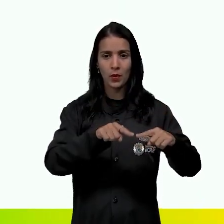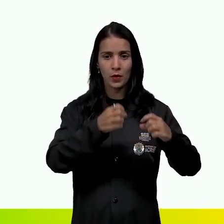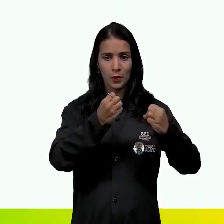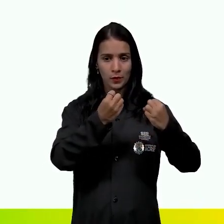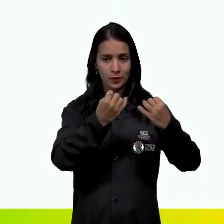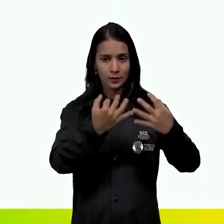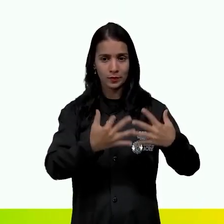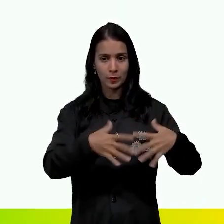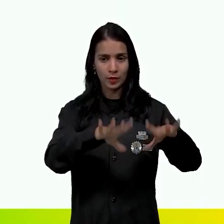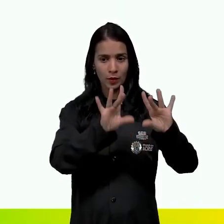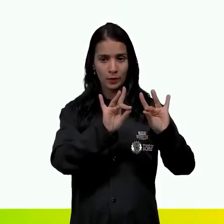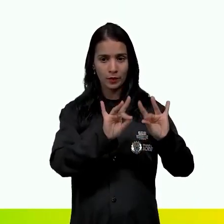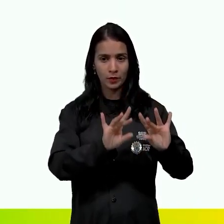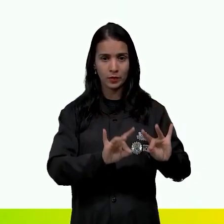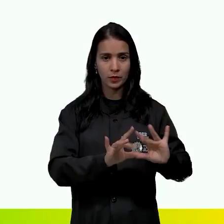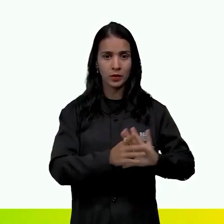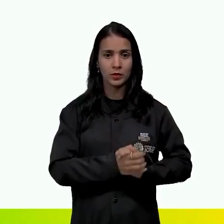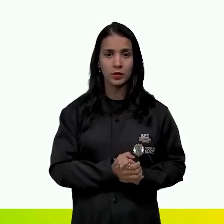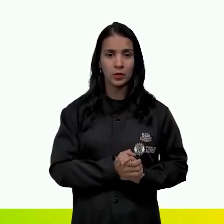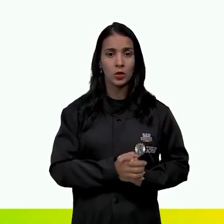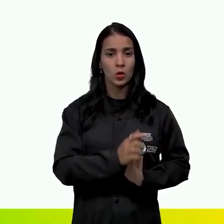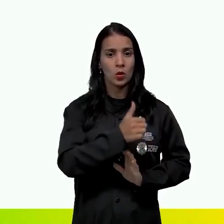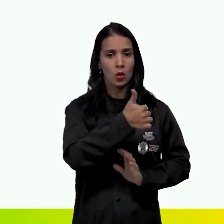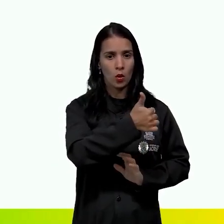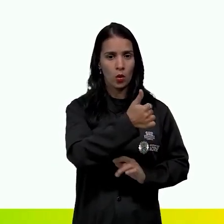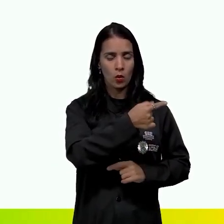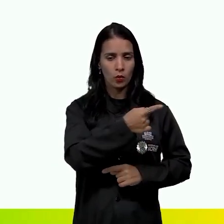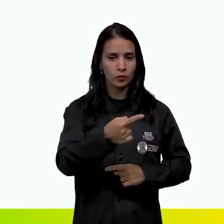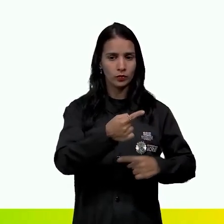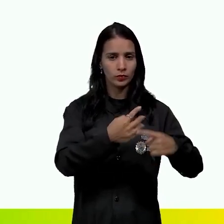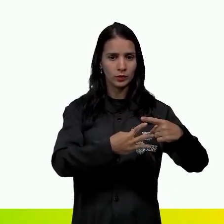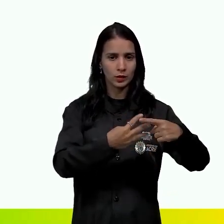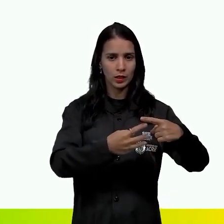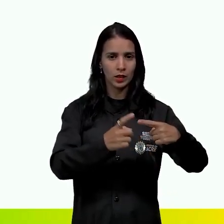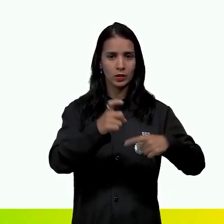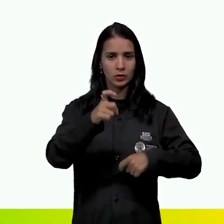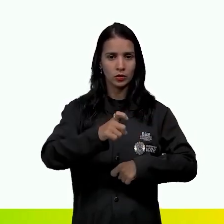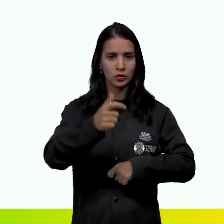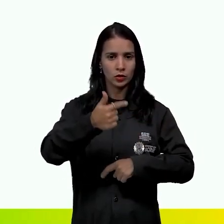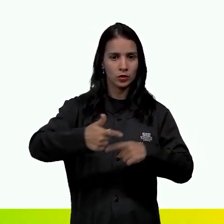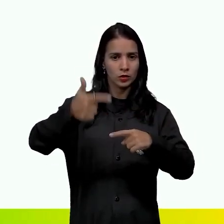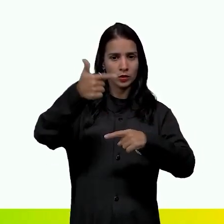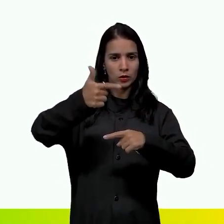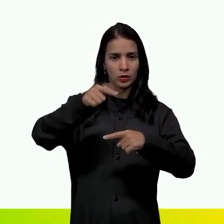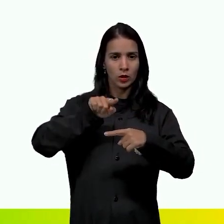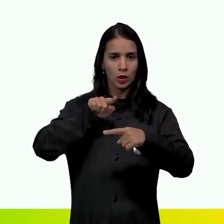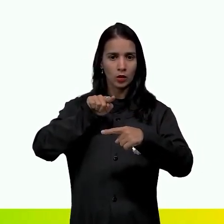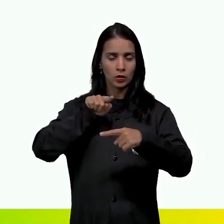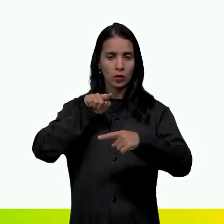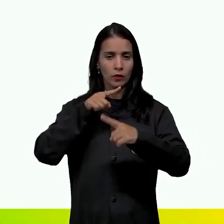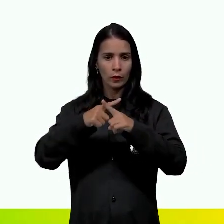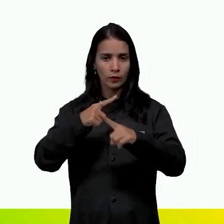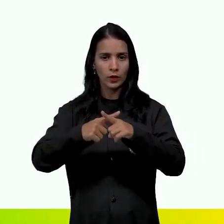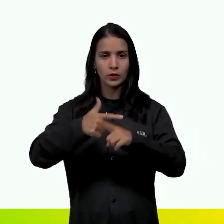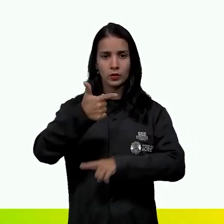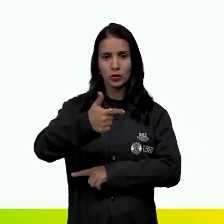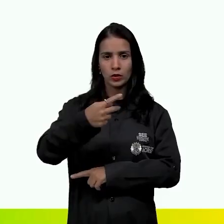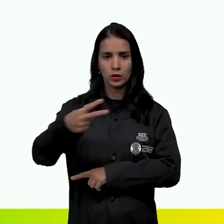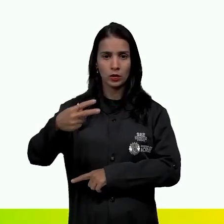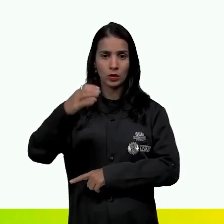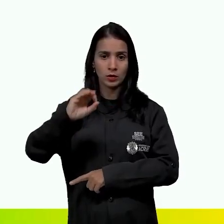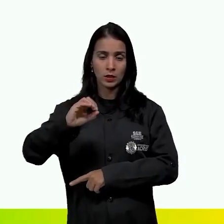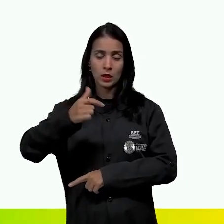1/3 de x ao quadrado vezes 2 igual a 0,24. Isso vai nos dar, depois que você